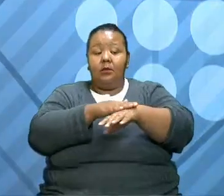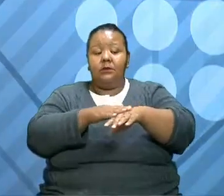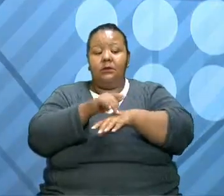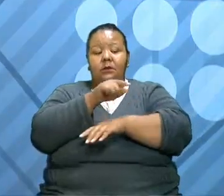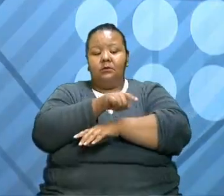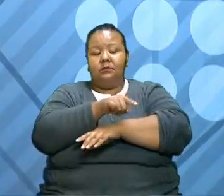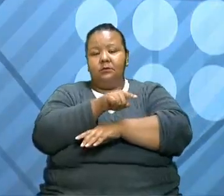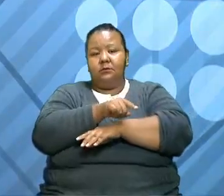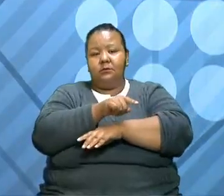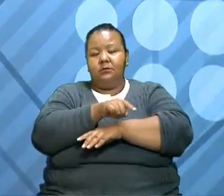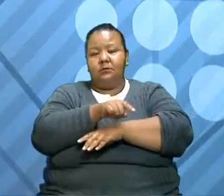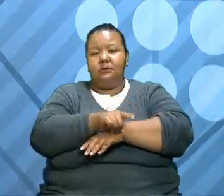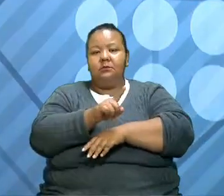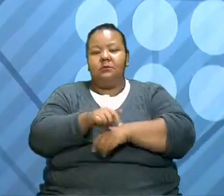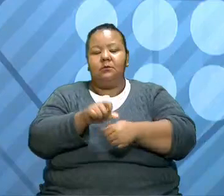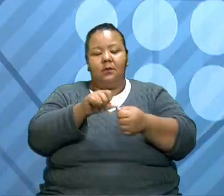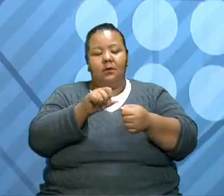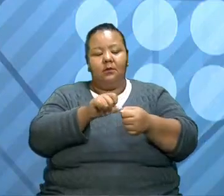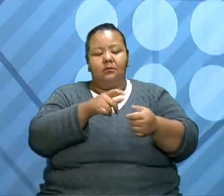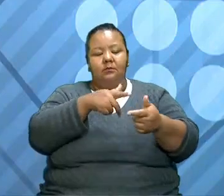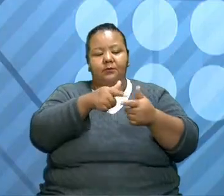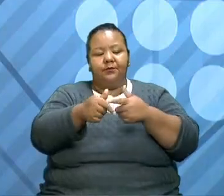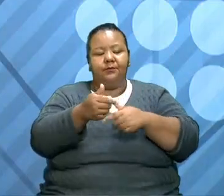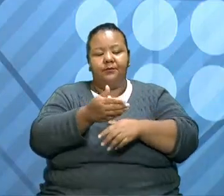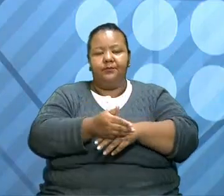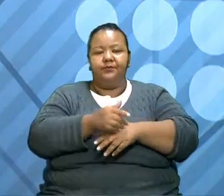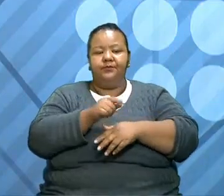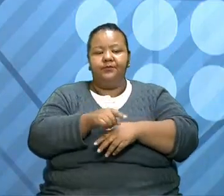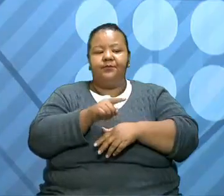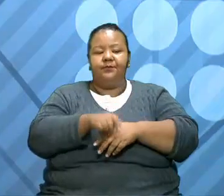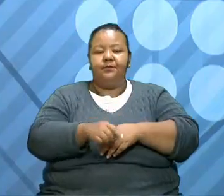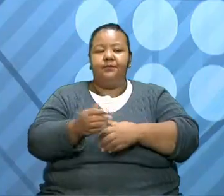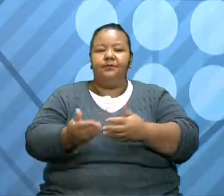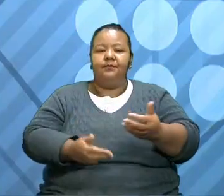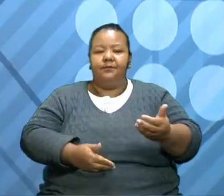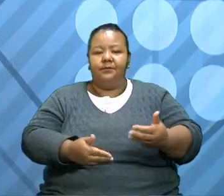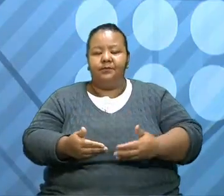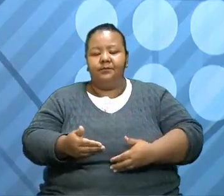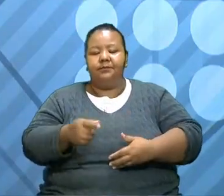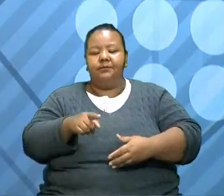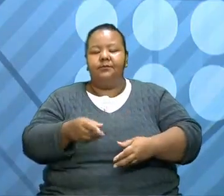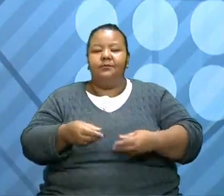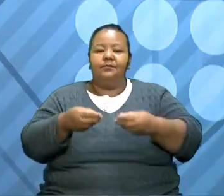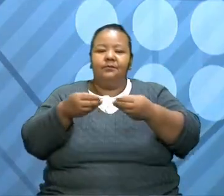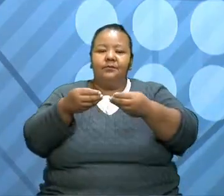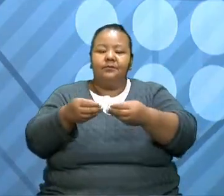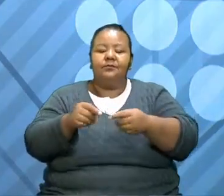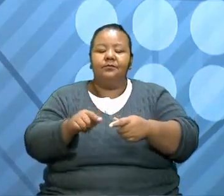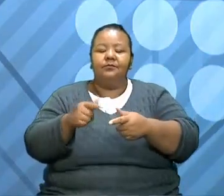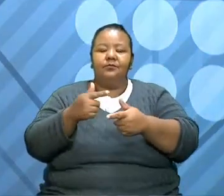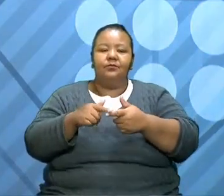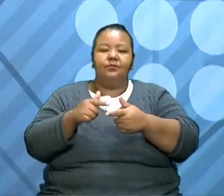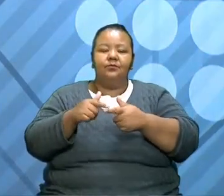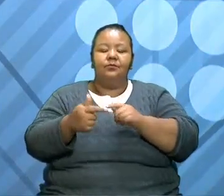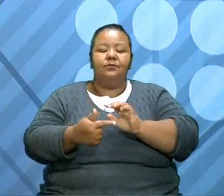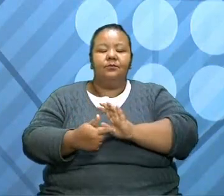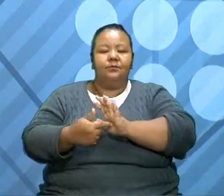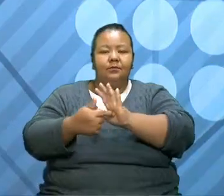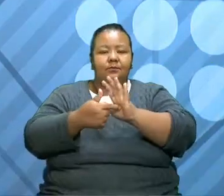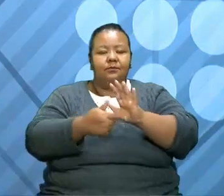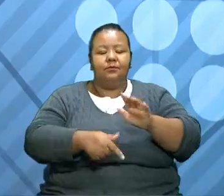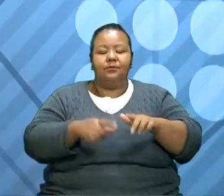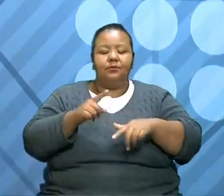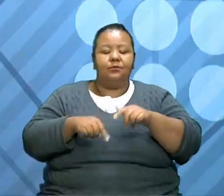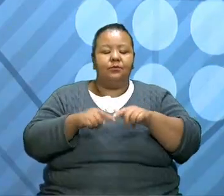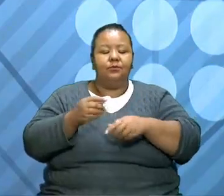segundo a administração participativa, para solucionar esse problema. Esse serviço, o que foi entregue ali? Que problema que apresentou no produto?